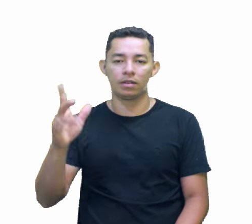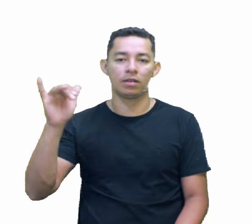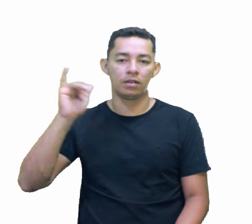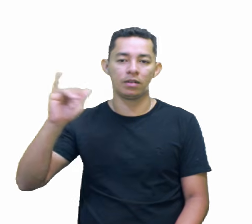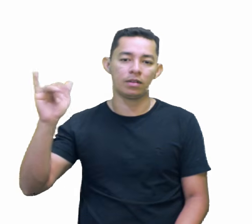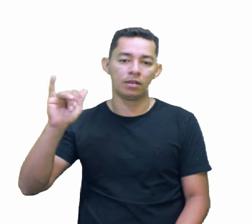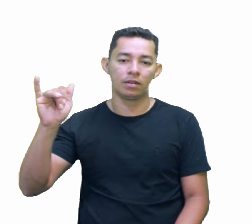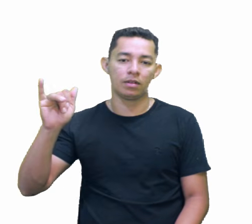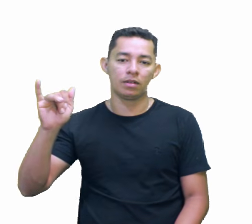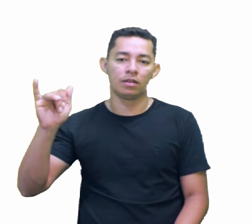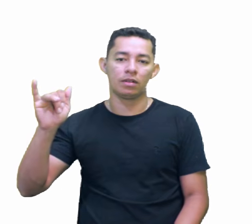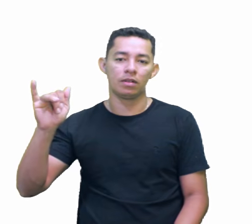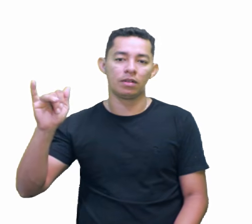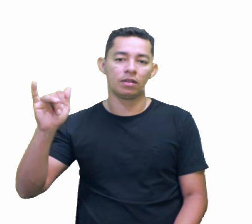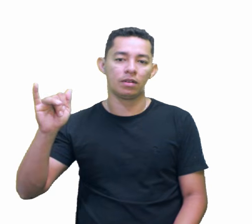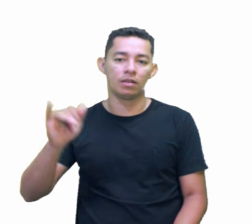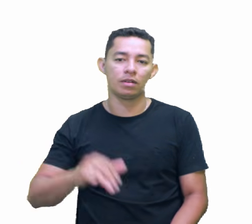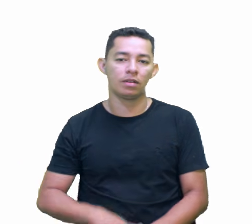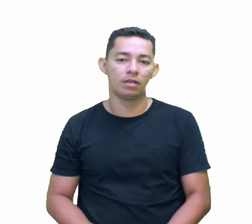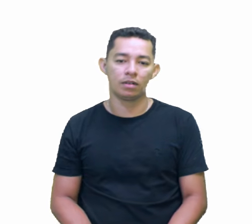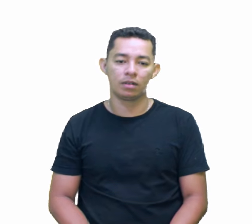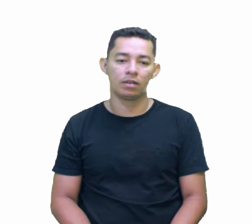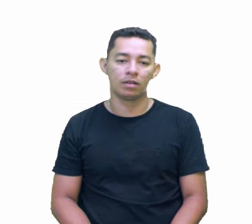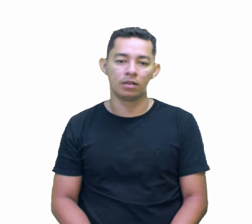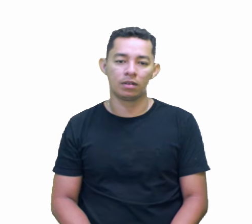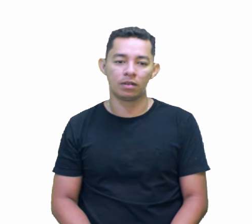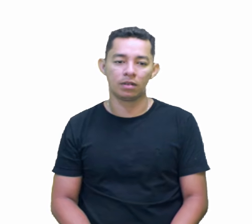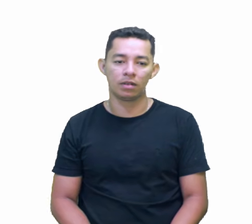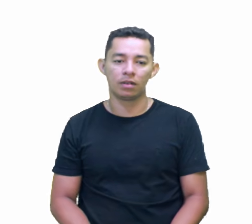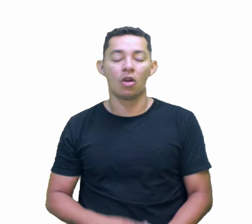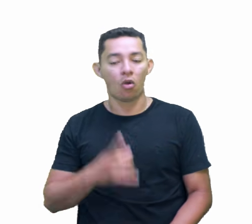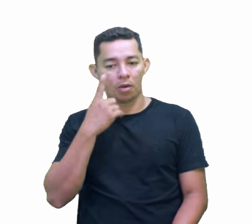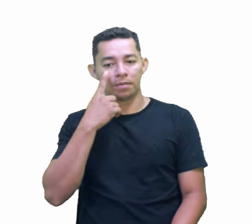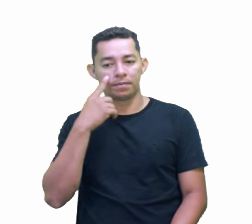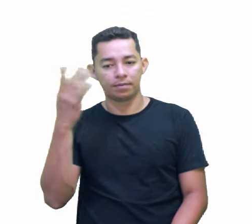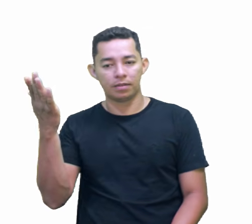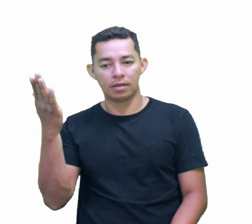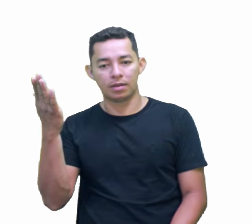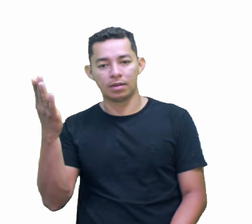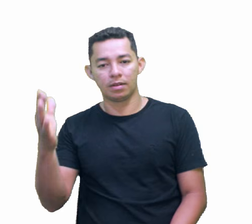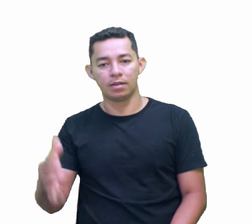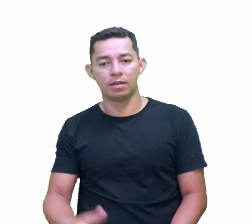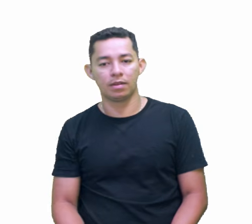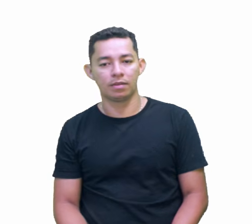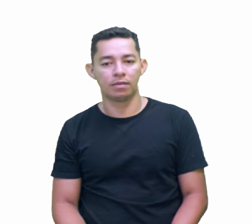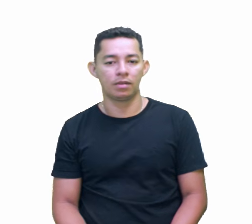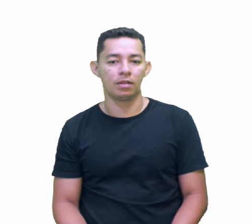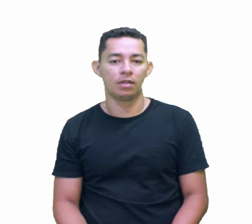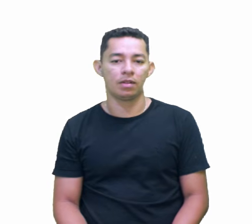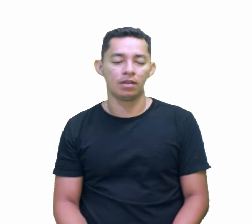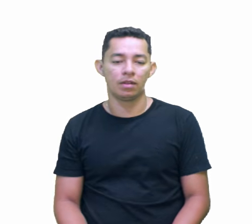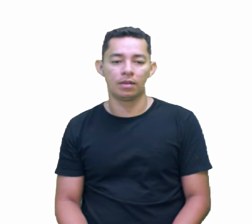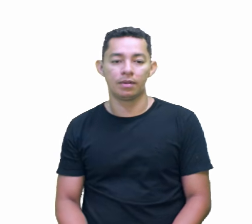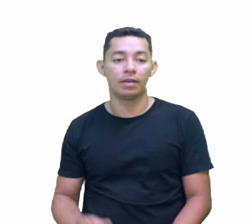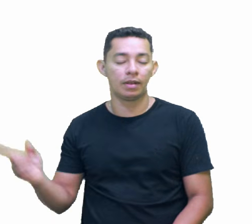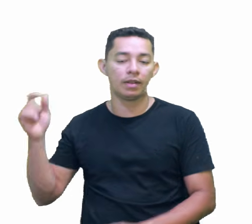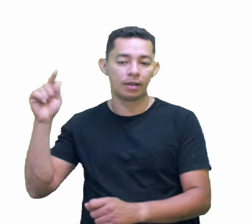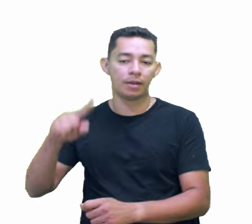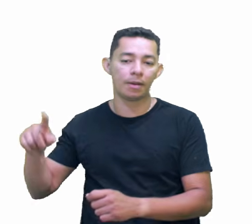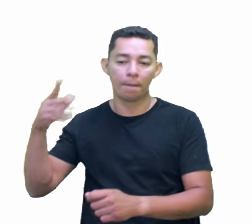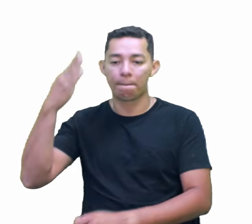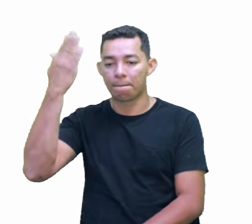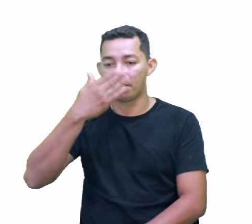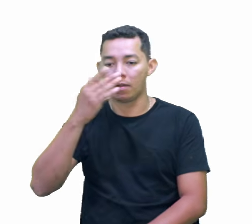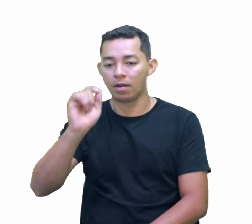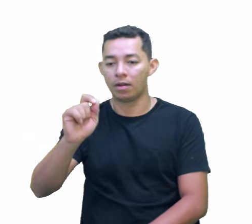meio vaga. Mas olha aqui que interessante, pessoal. Na figura, essa figura é muito importante para te provar